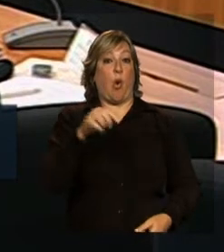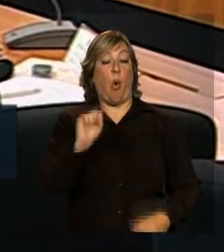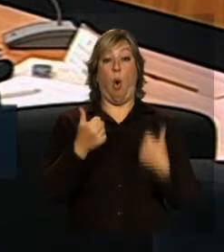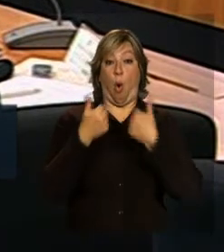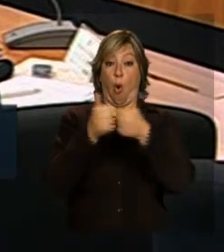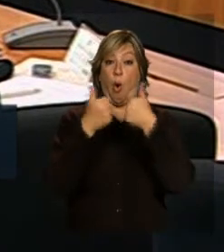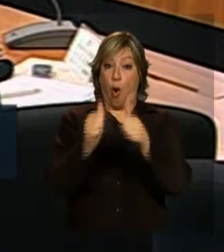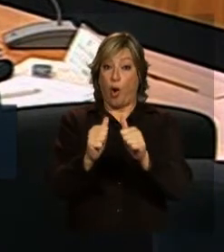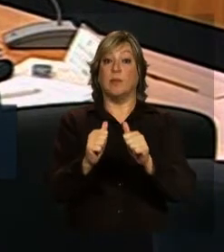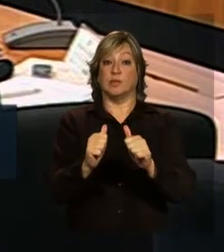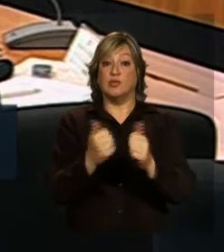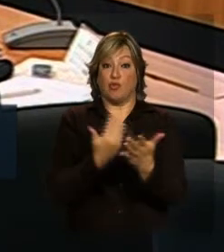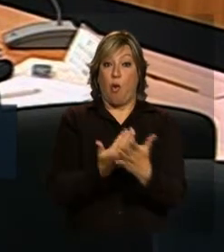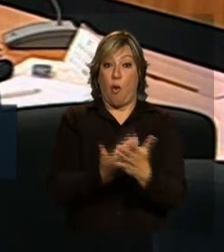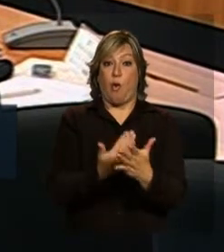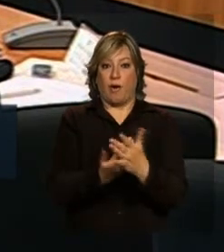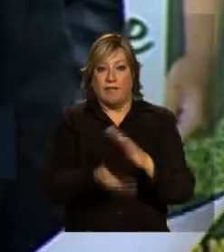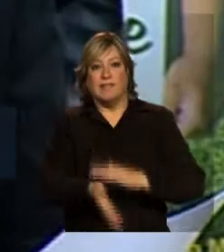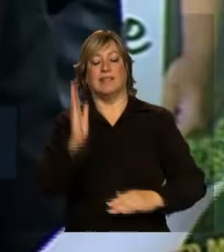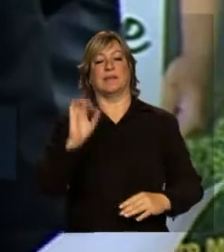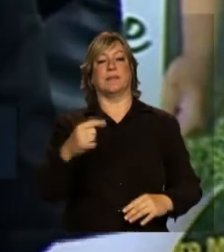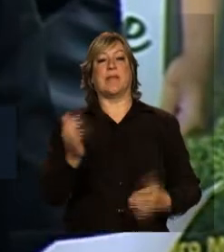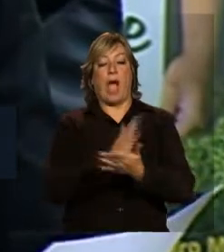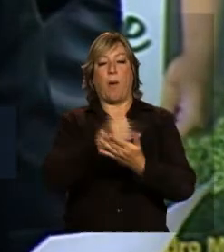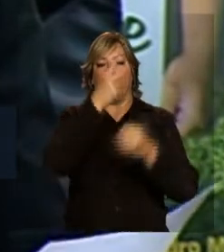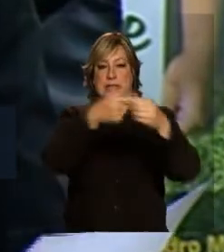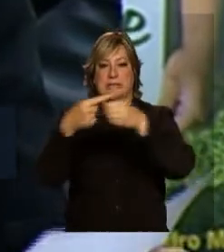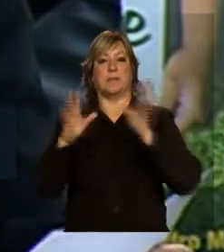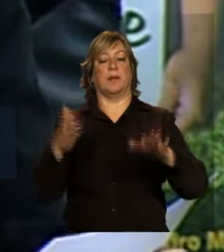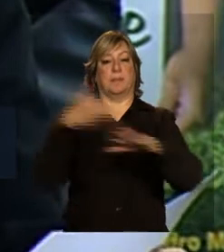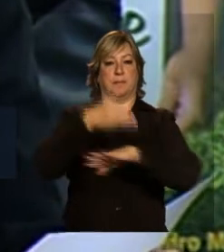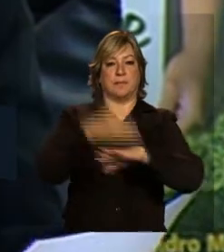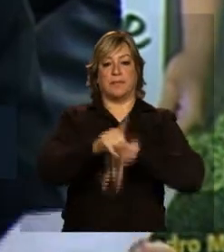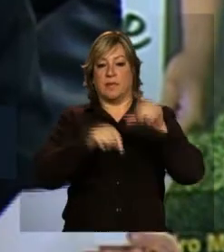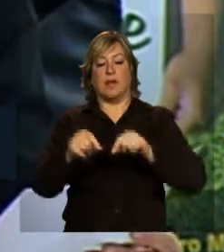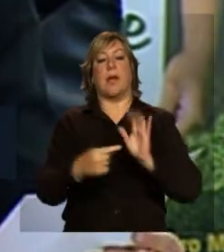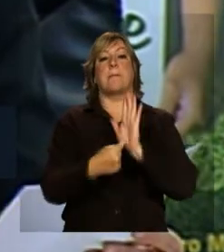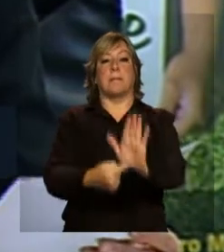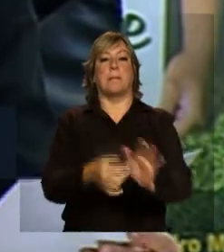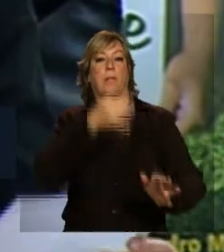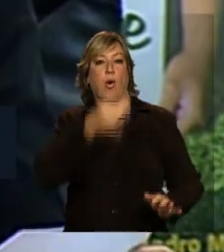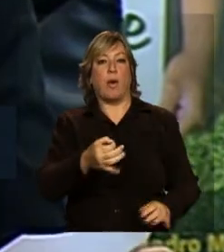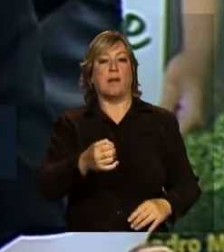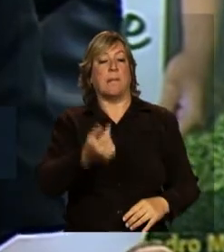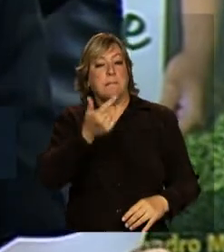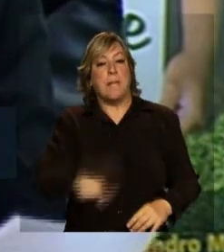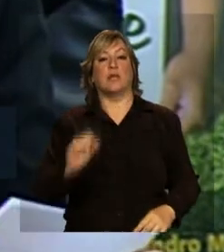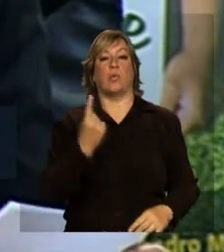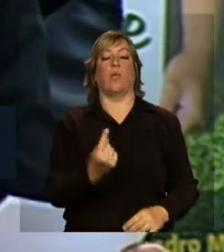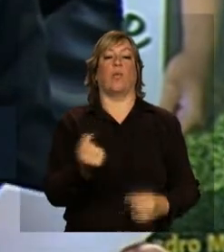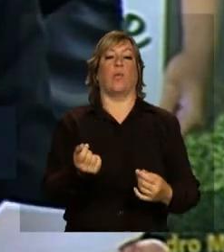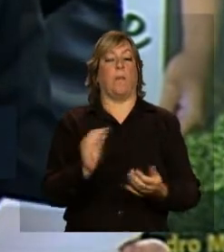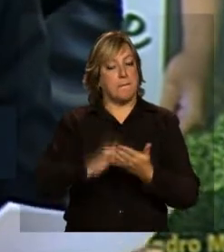678 ônibus. Alguns municípios participaram de uma seleção e apresentaram proposta de mais de um veículo. O